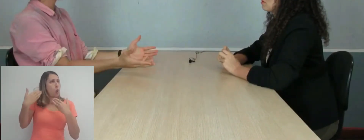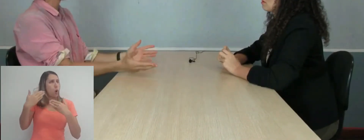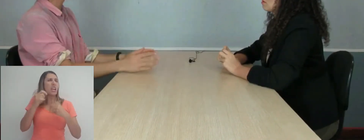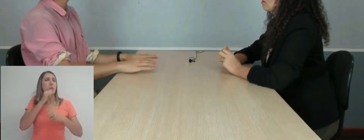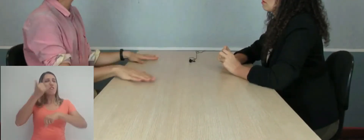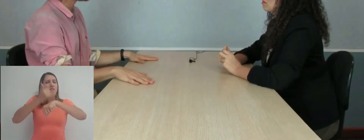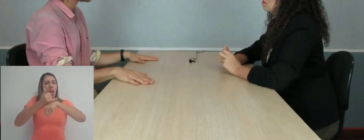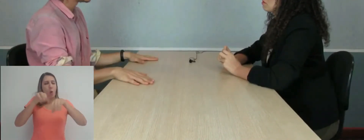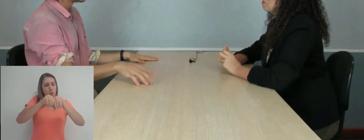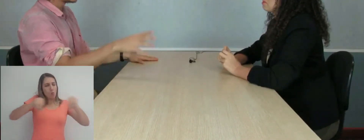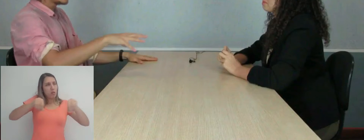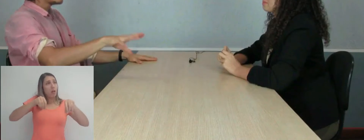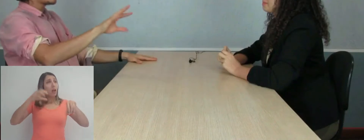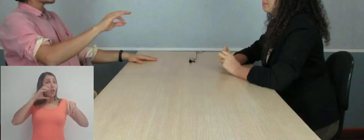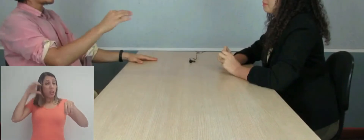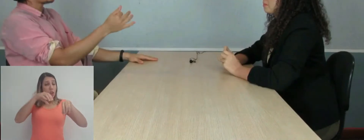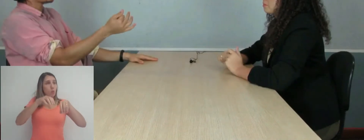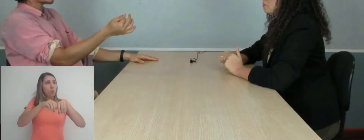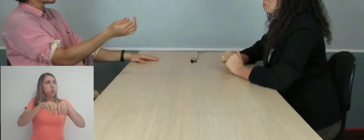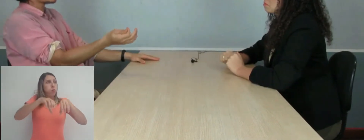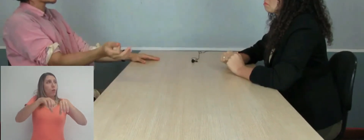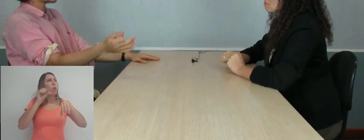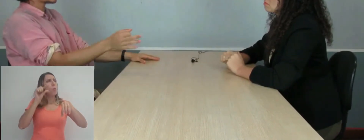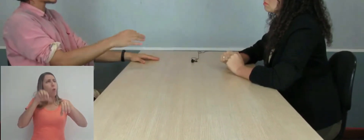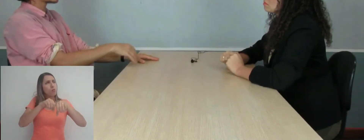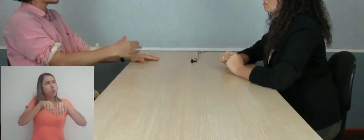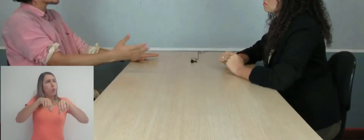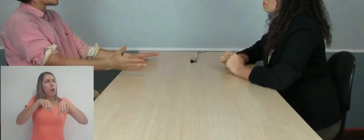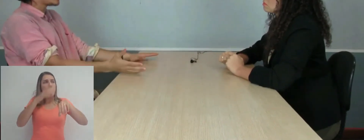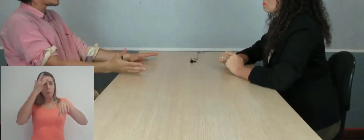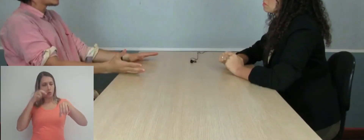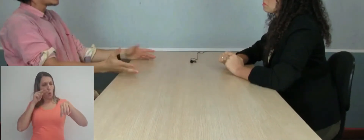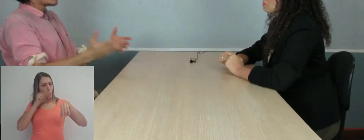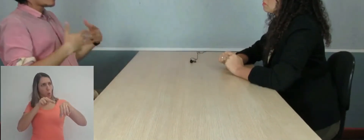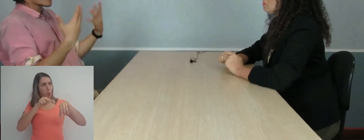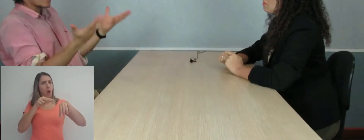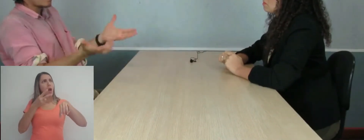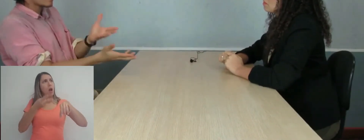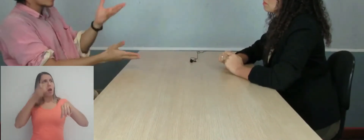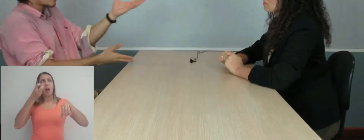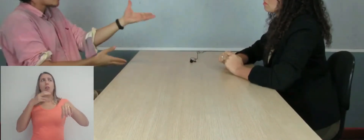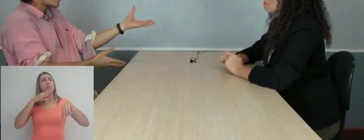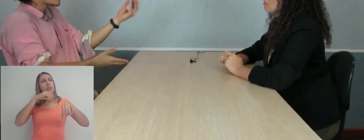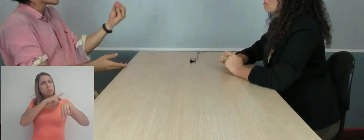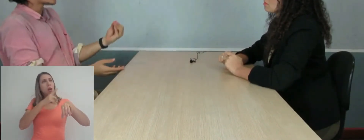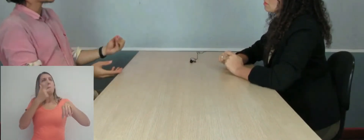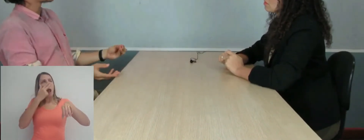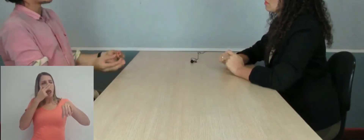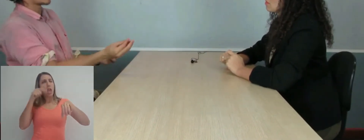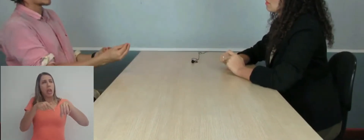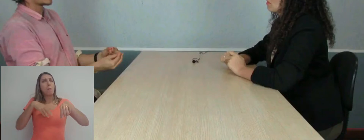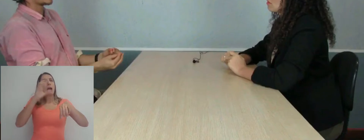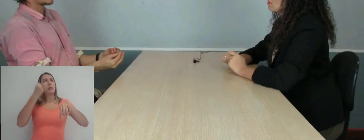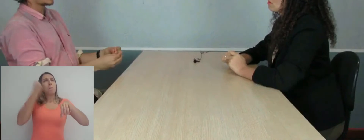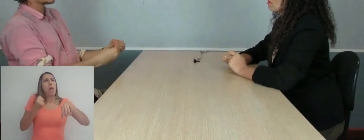de ferro, por exemplo, ela dilatava um pouco e concebiam que a dilatação ocorria porque o ferro